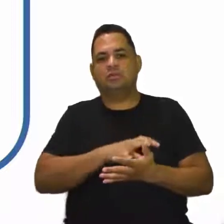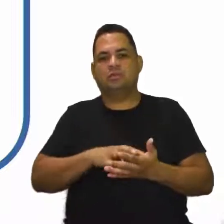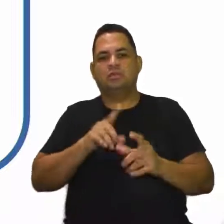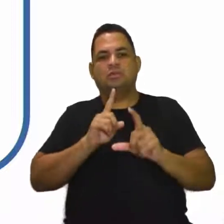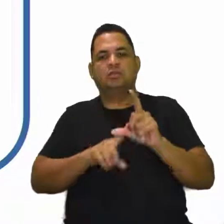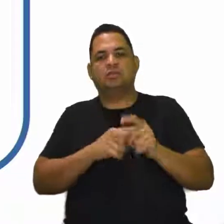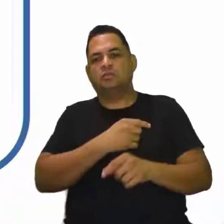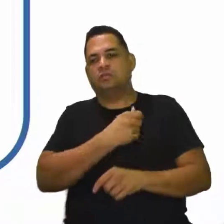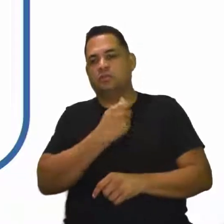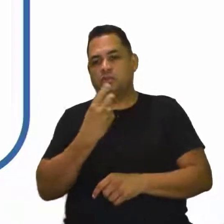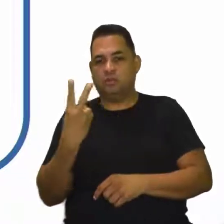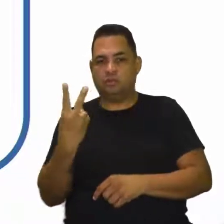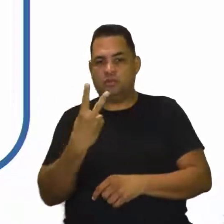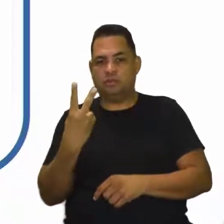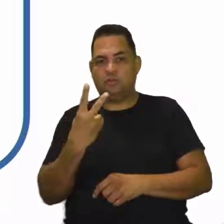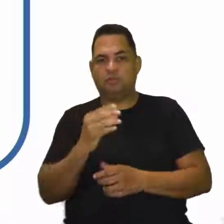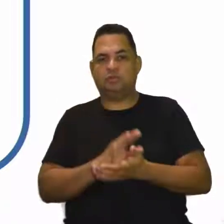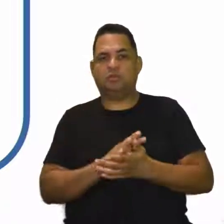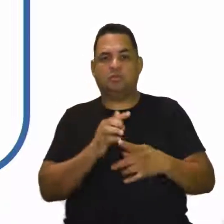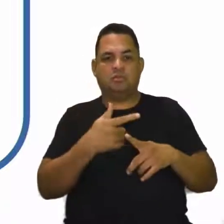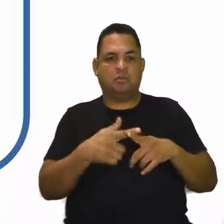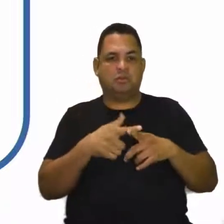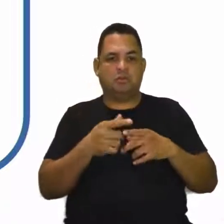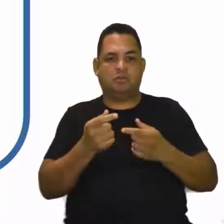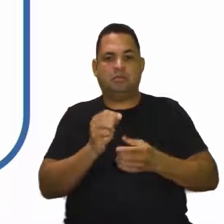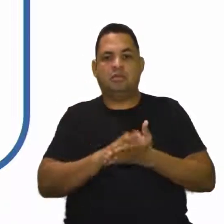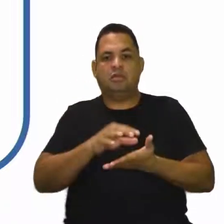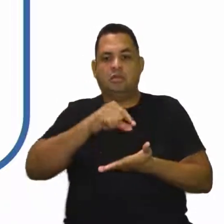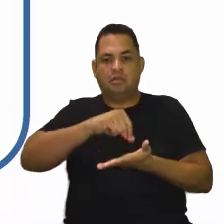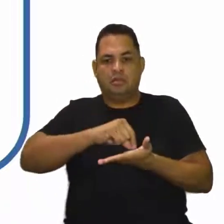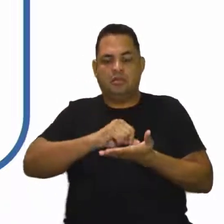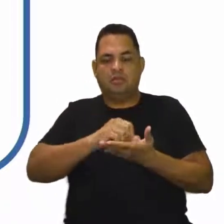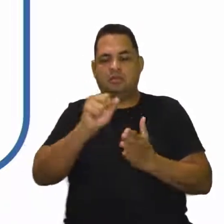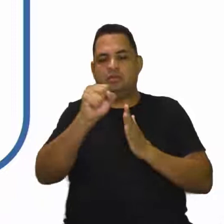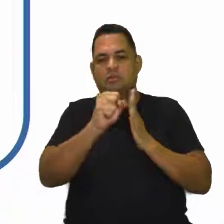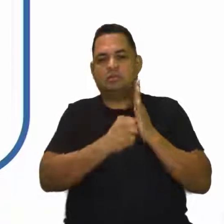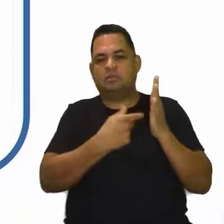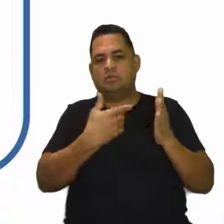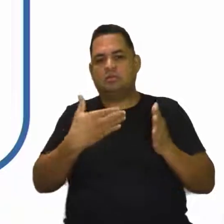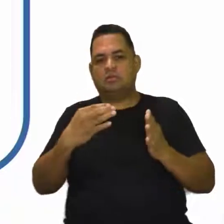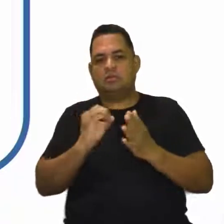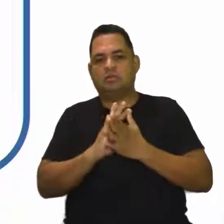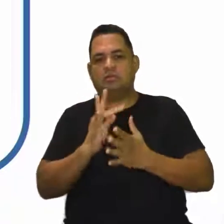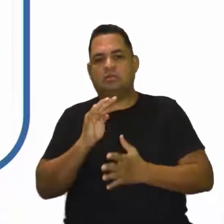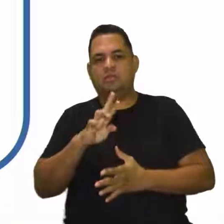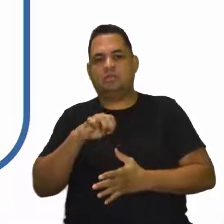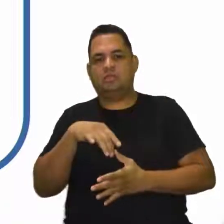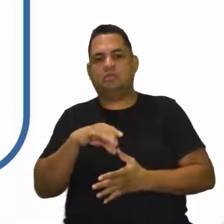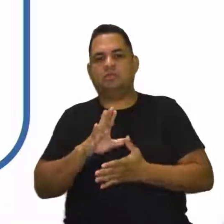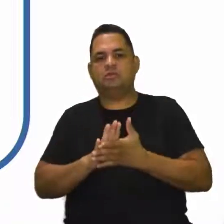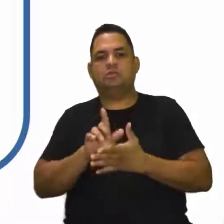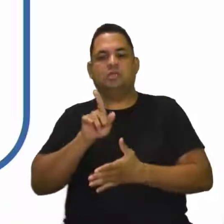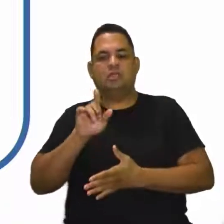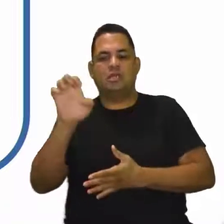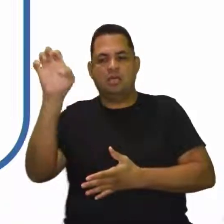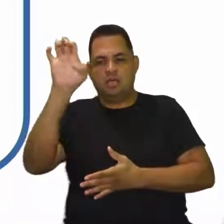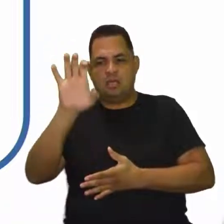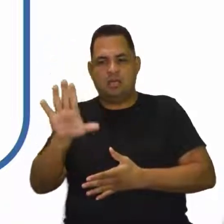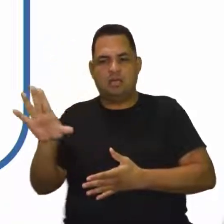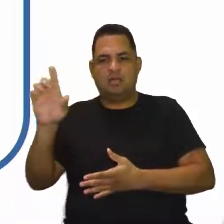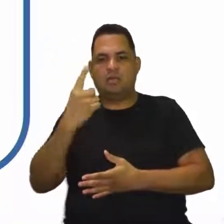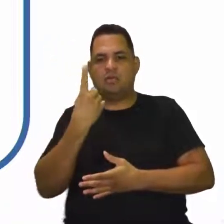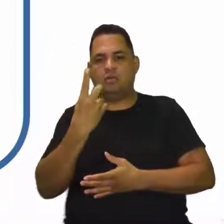Socialistas, parte 2 da Rússia, aí a crise do capitalismo do século XX, totalitarismo na Europa, tanto parte 1 como